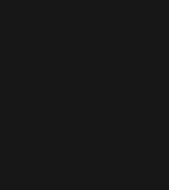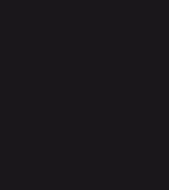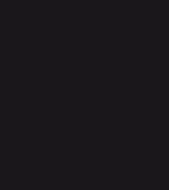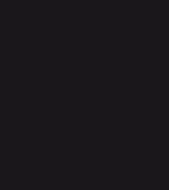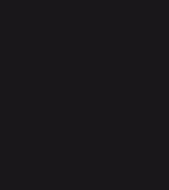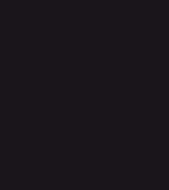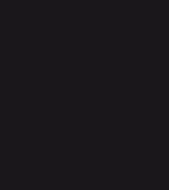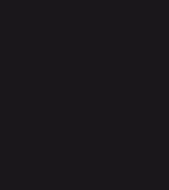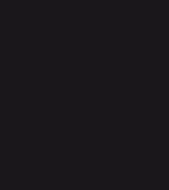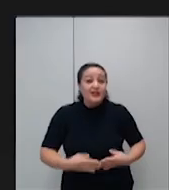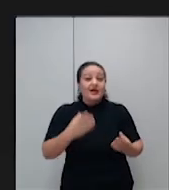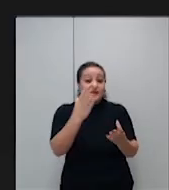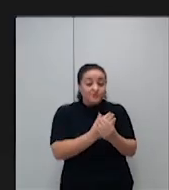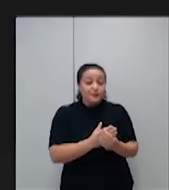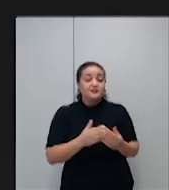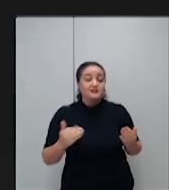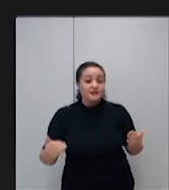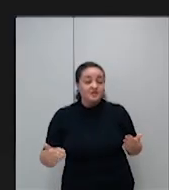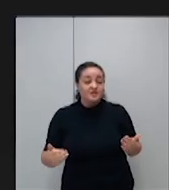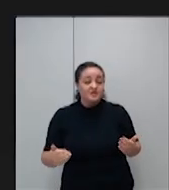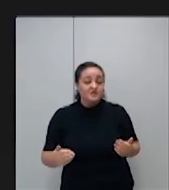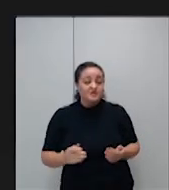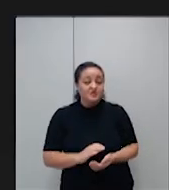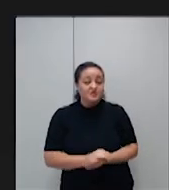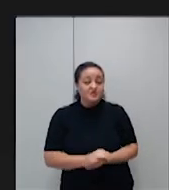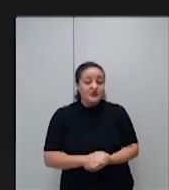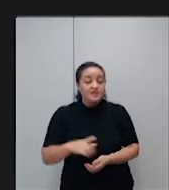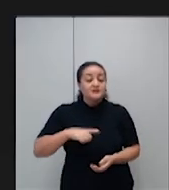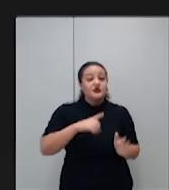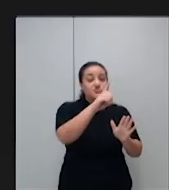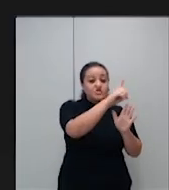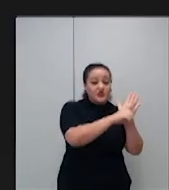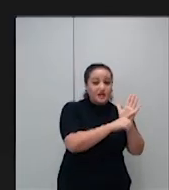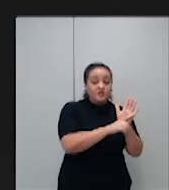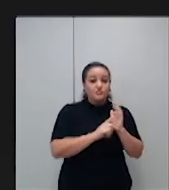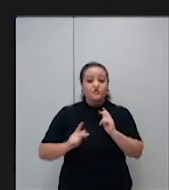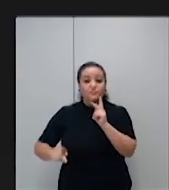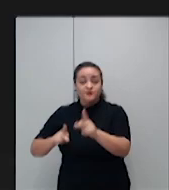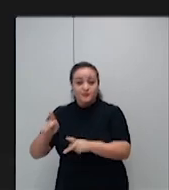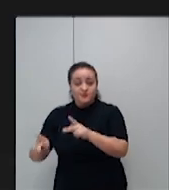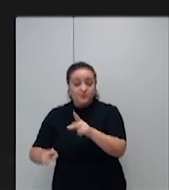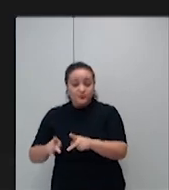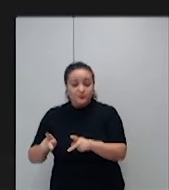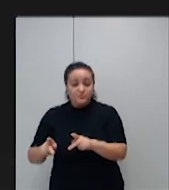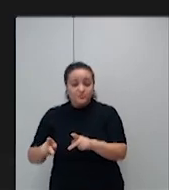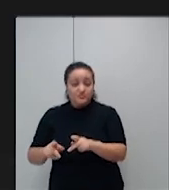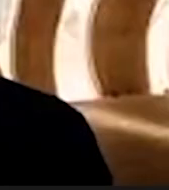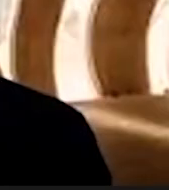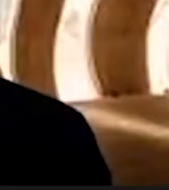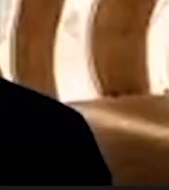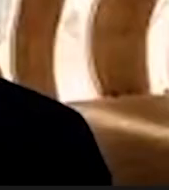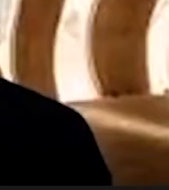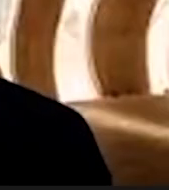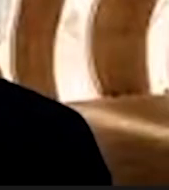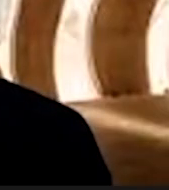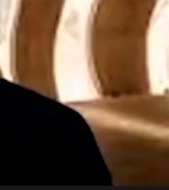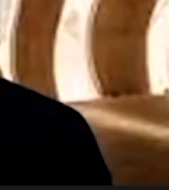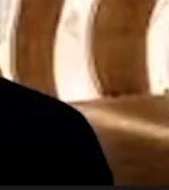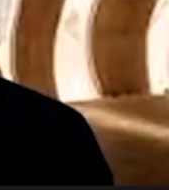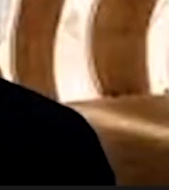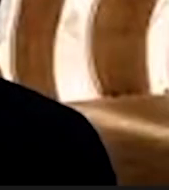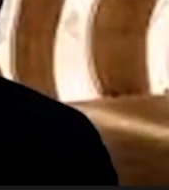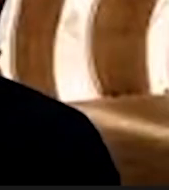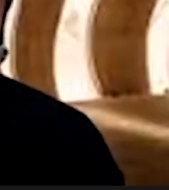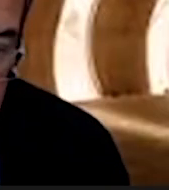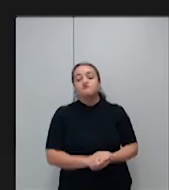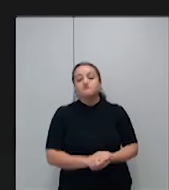político da ação popular não se pode proibir o seu uso diante de possíveis lesões ao patrimônio público a turma